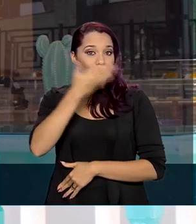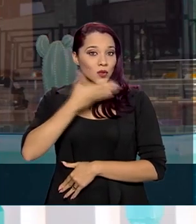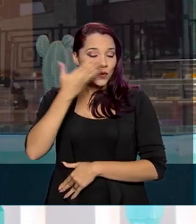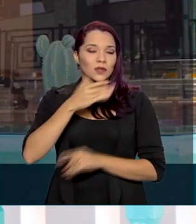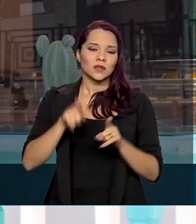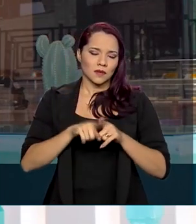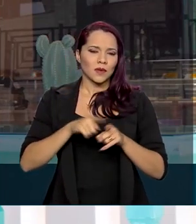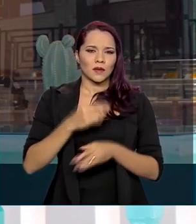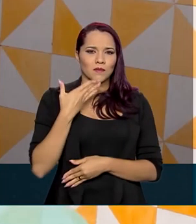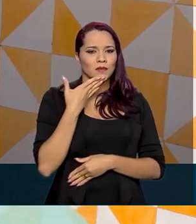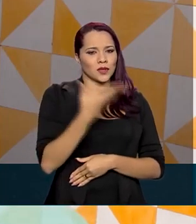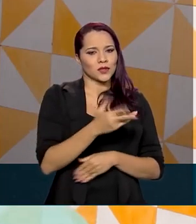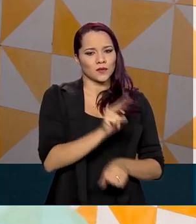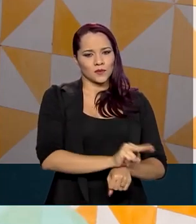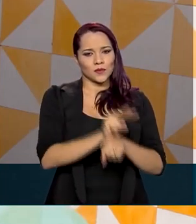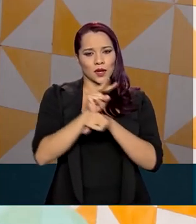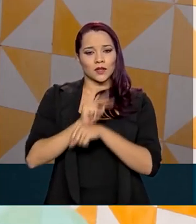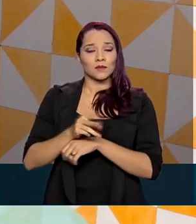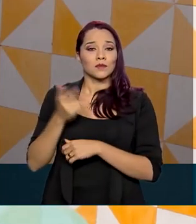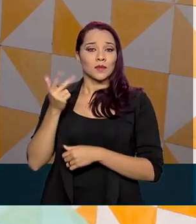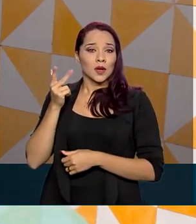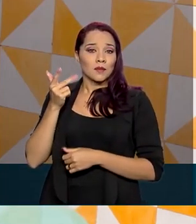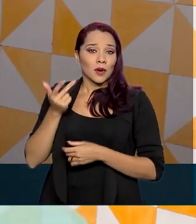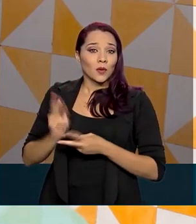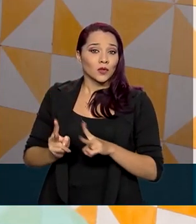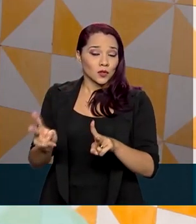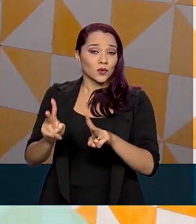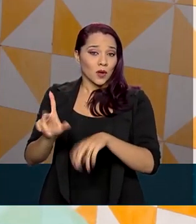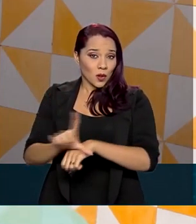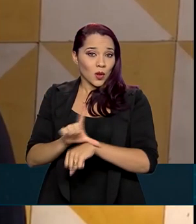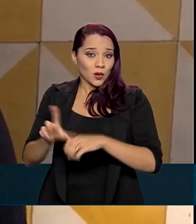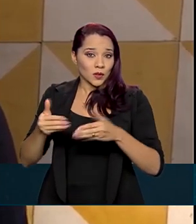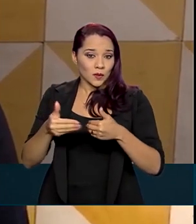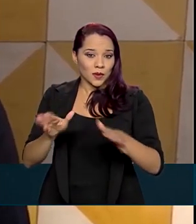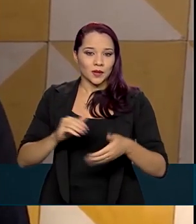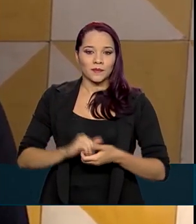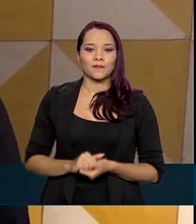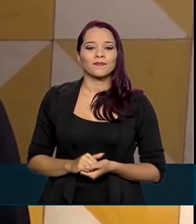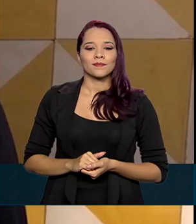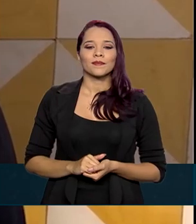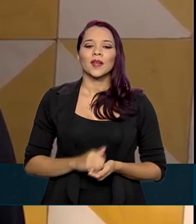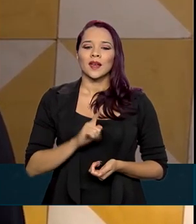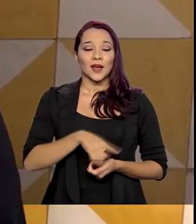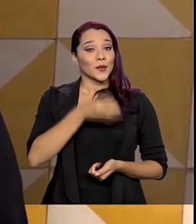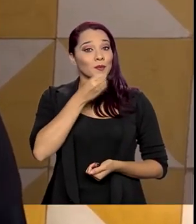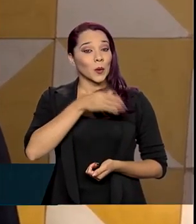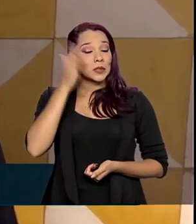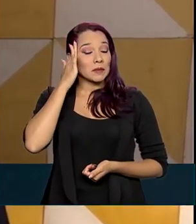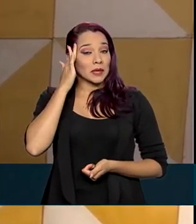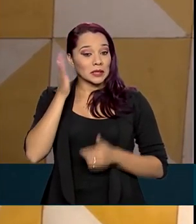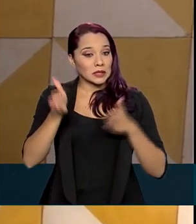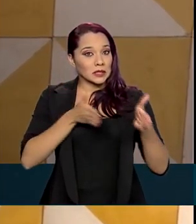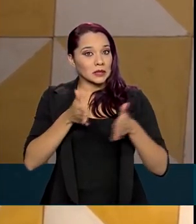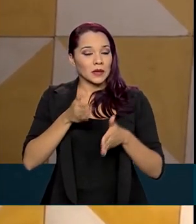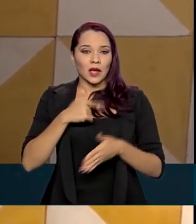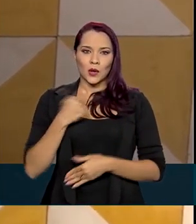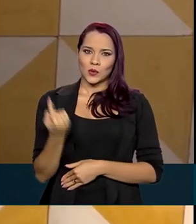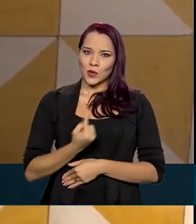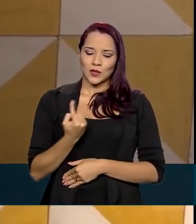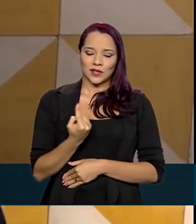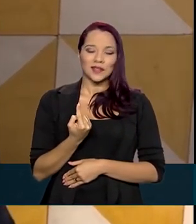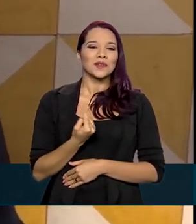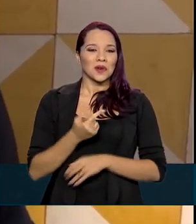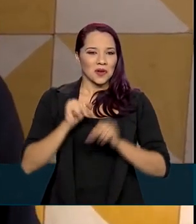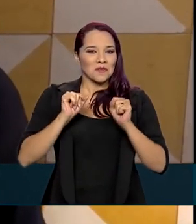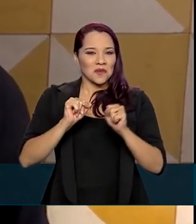recorreu ao empréstimo para manter o negócio funcionando. É muito bom saber que nesse momento eu não estou só. Eu